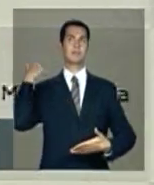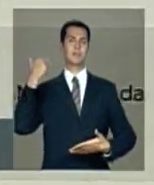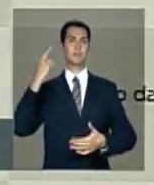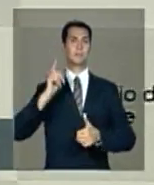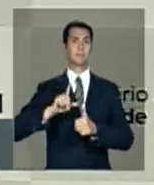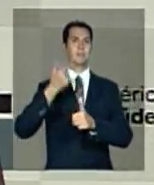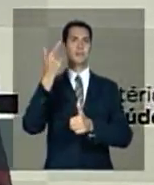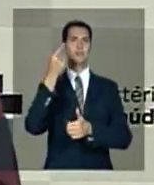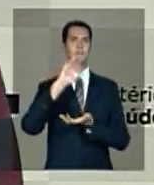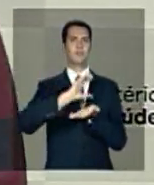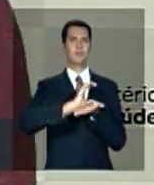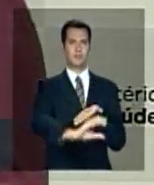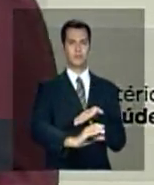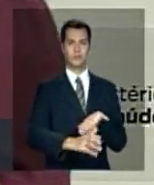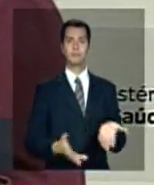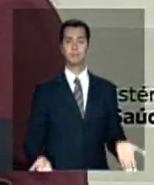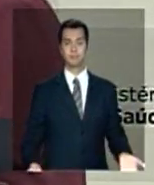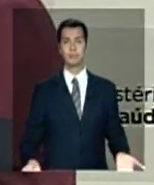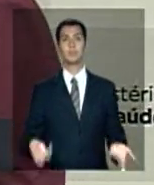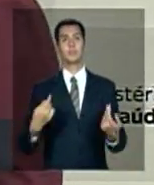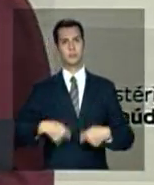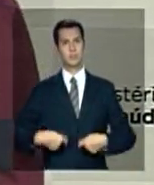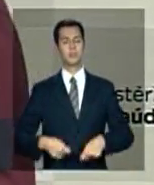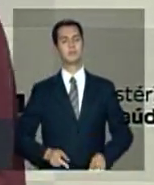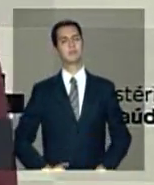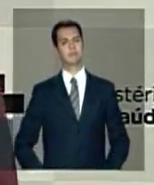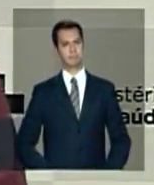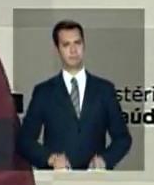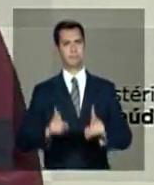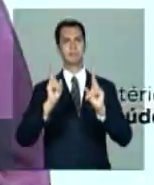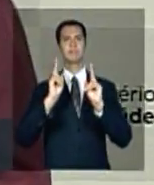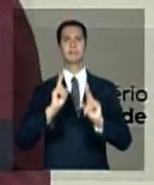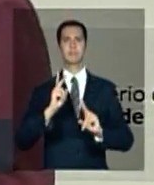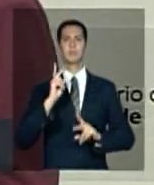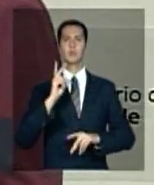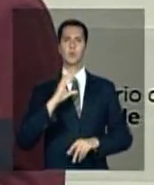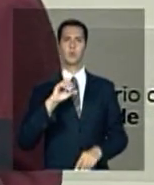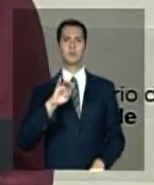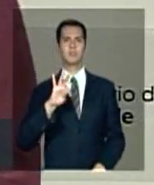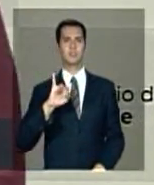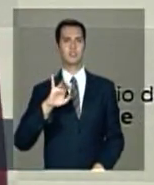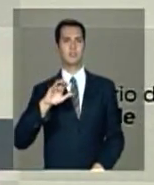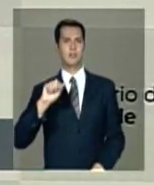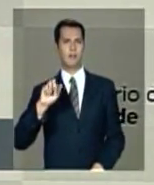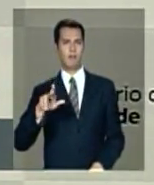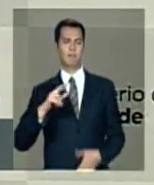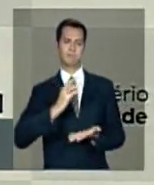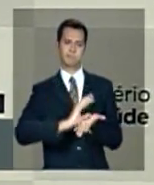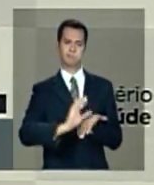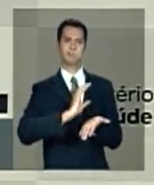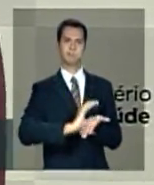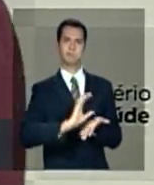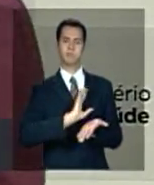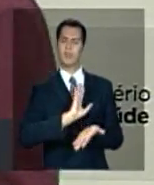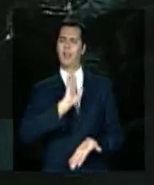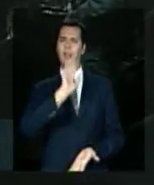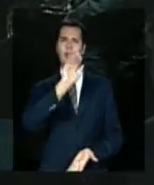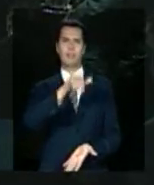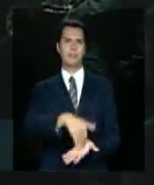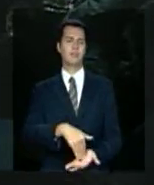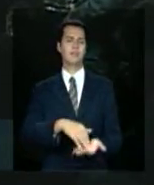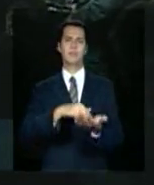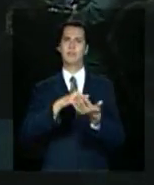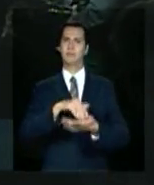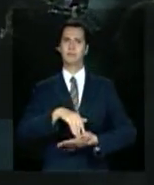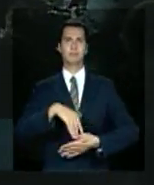e a partir daí você vai ter de custo de assento você vai ter de custo é o primeiro ano e indefinidamente até o final